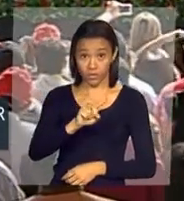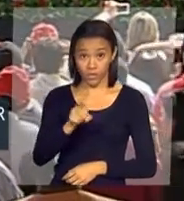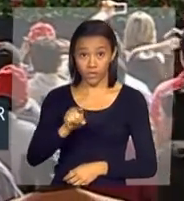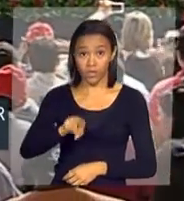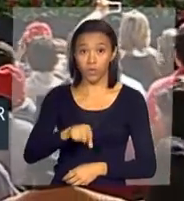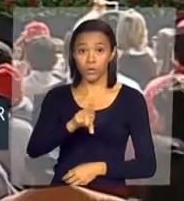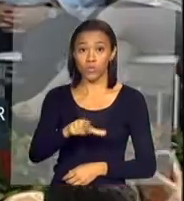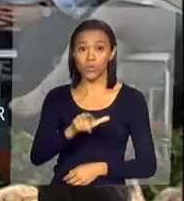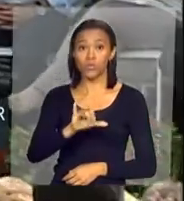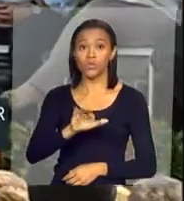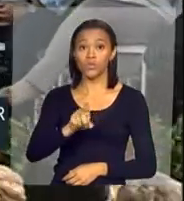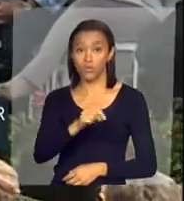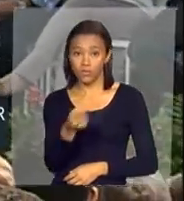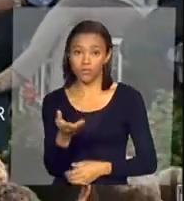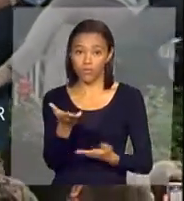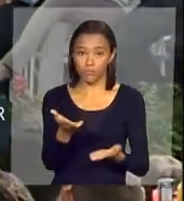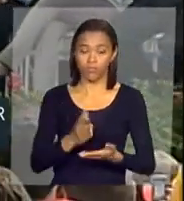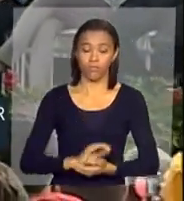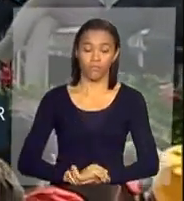Nessi.